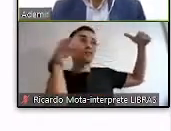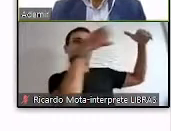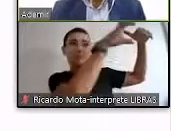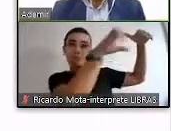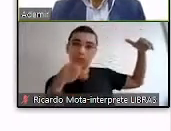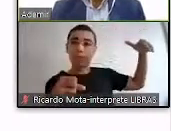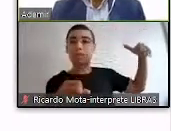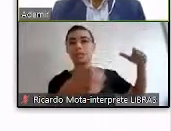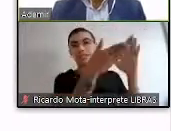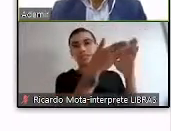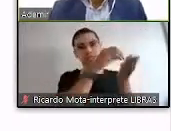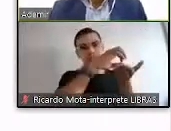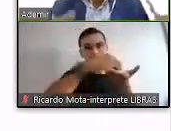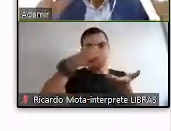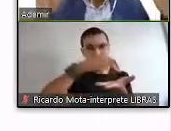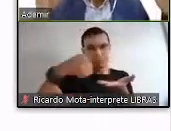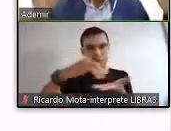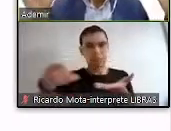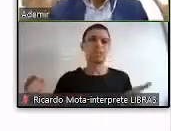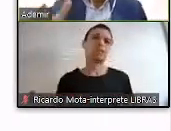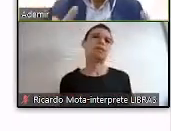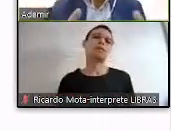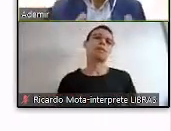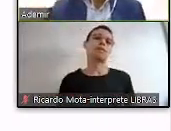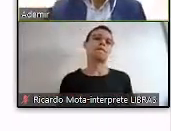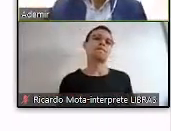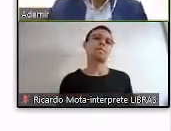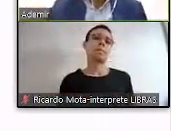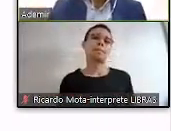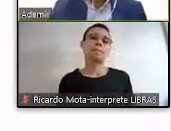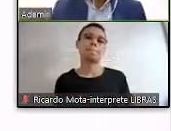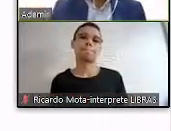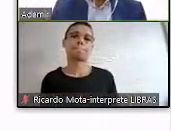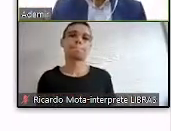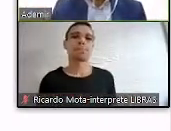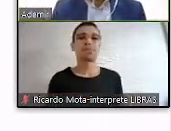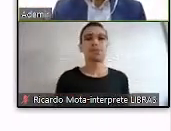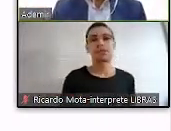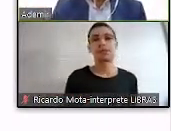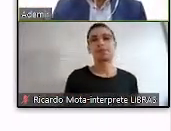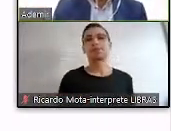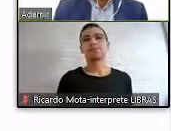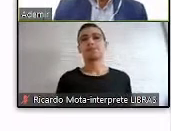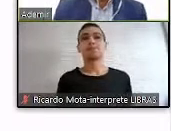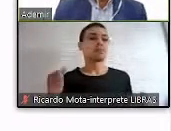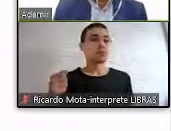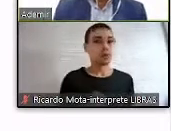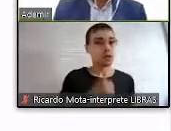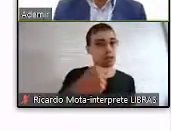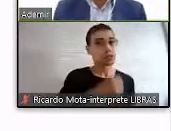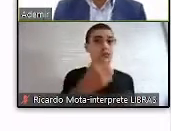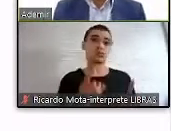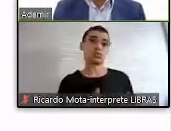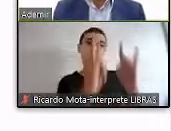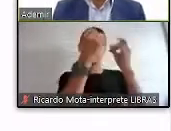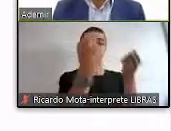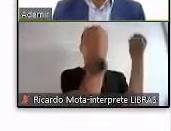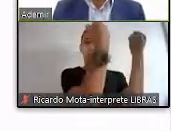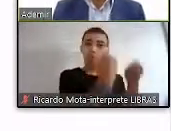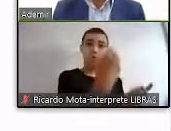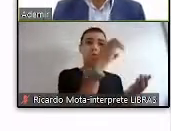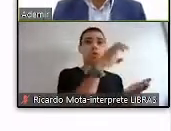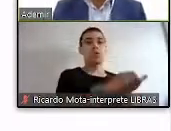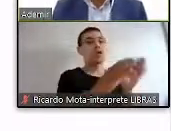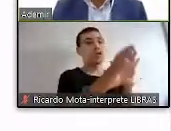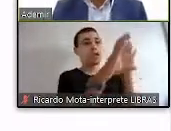construções convencionais, né? Uma estrutura primeiro, depois vem a vedação, aquela construção que a estrutura e a parede estrutural